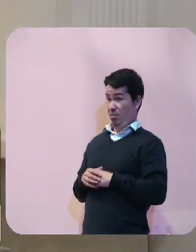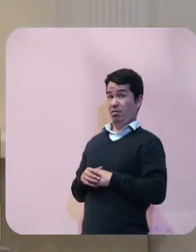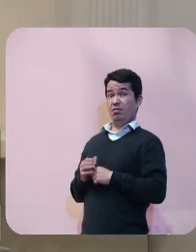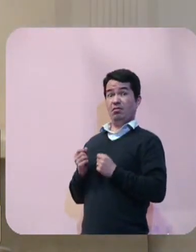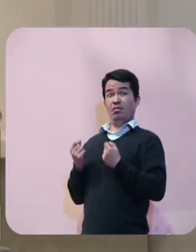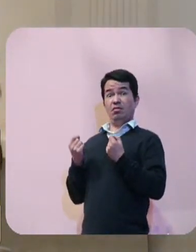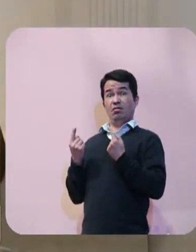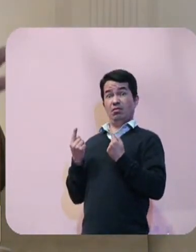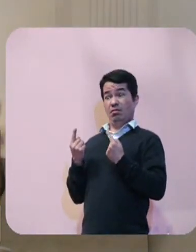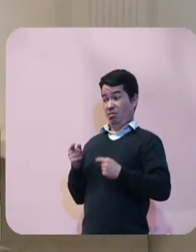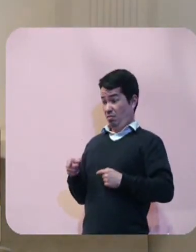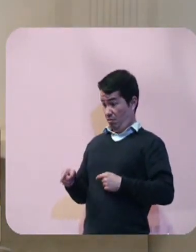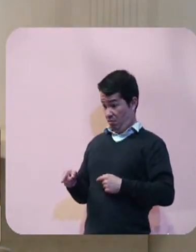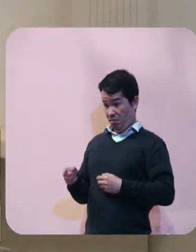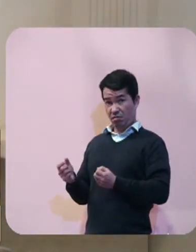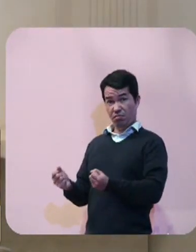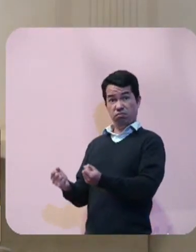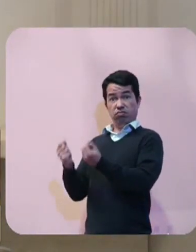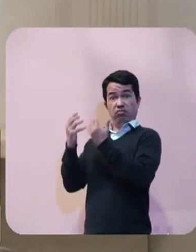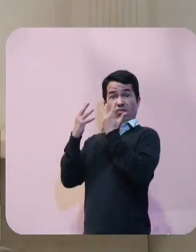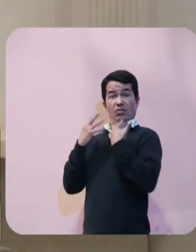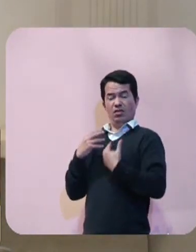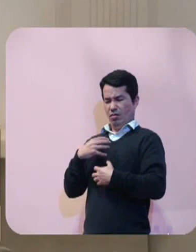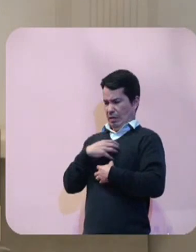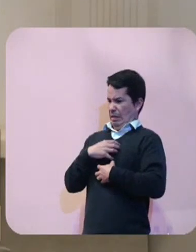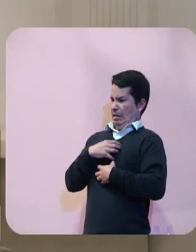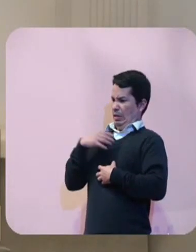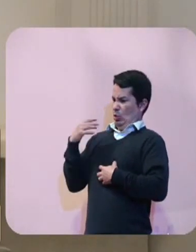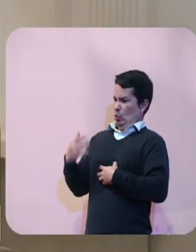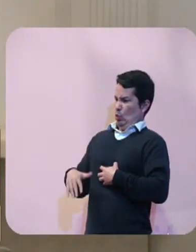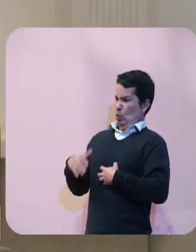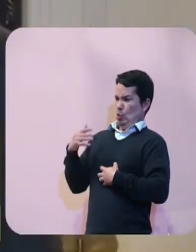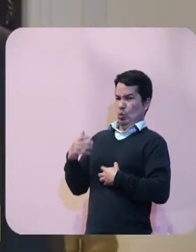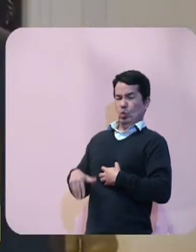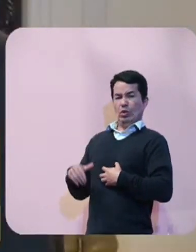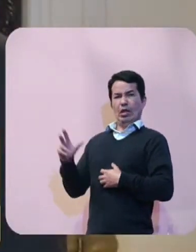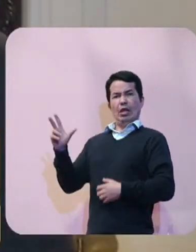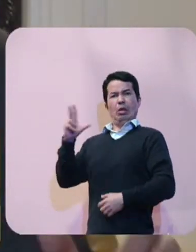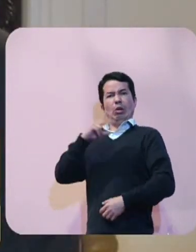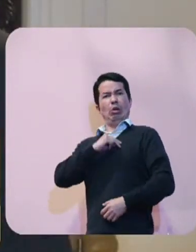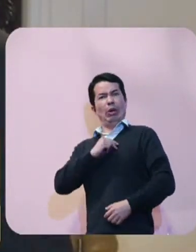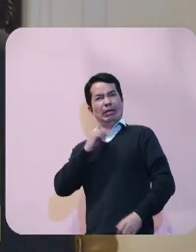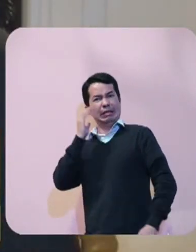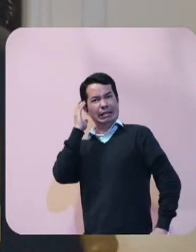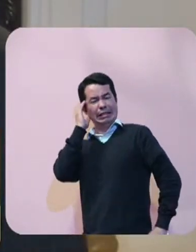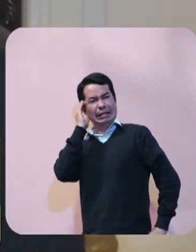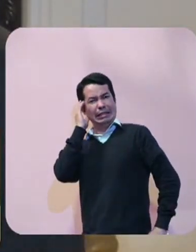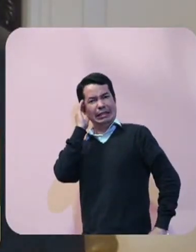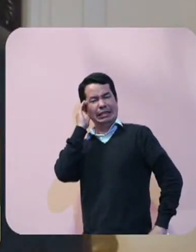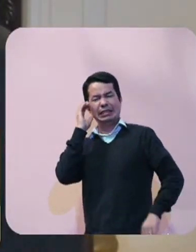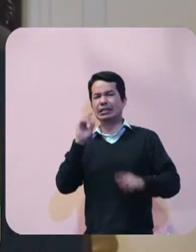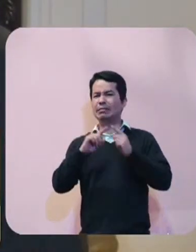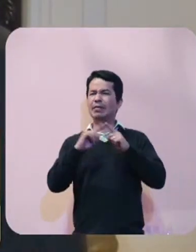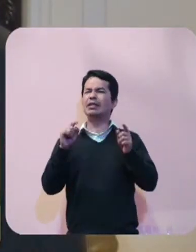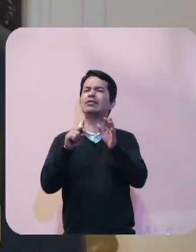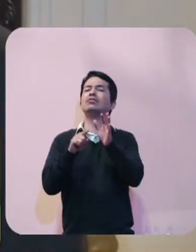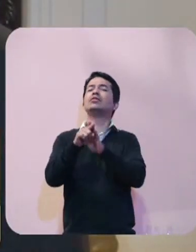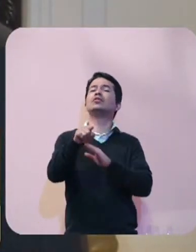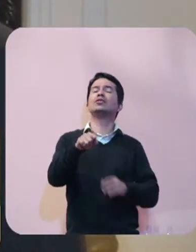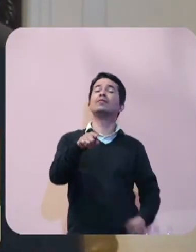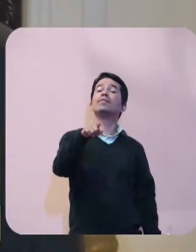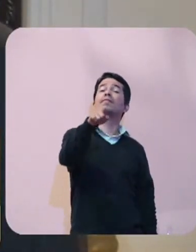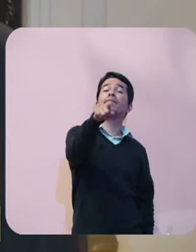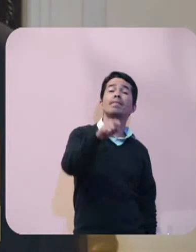brincadeira, é de coração para coração. Então, quanto tempo faz que você não tem uma conversa desse